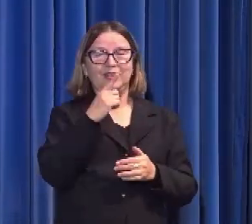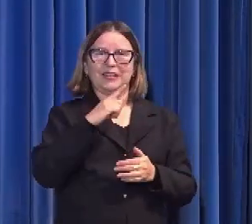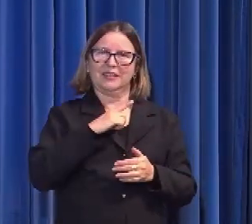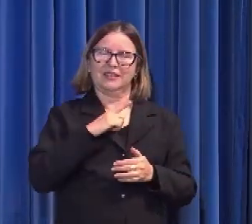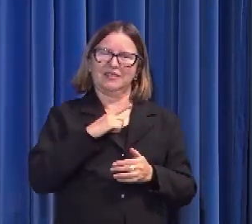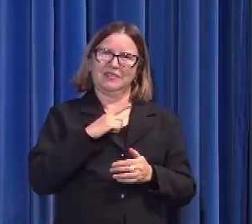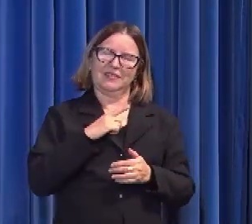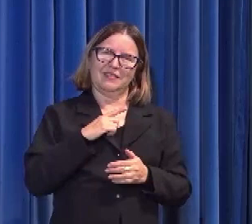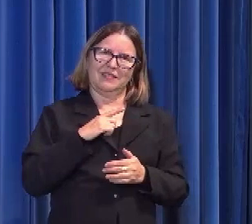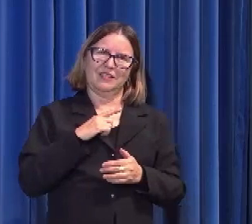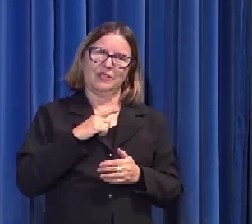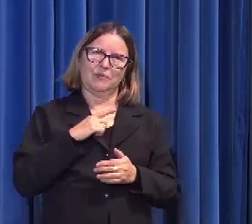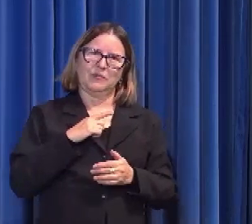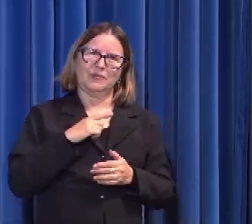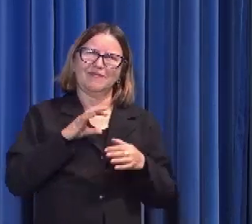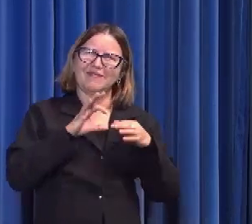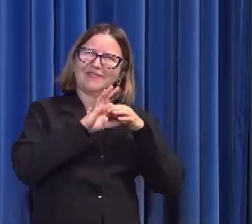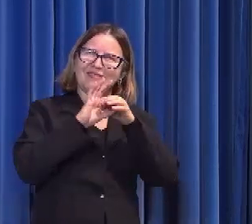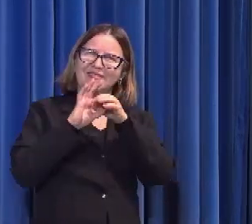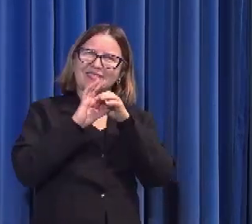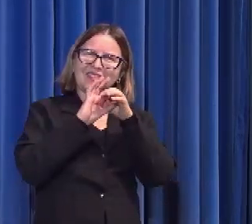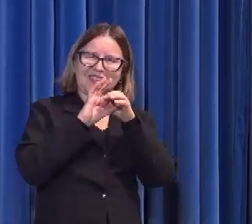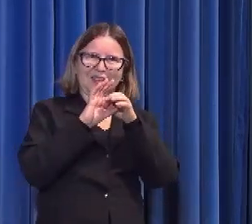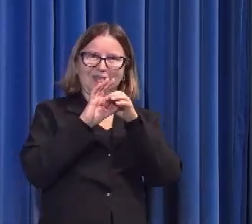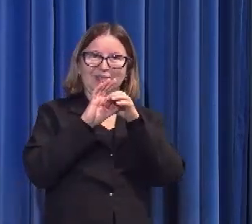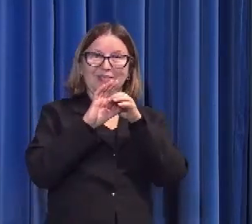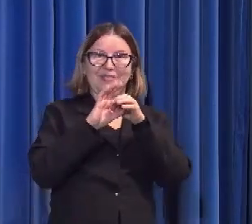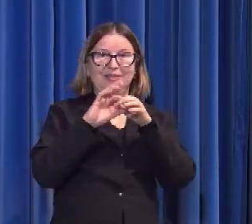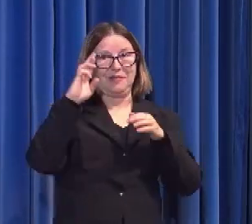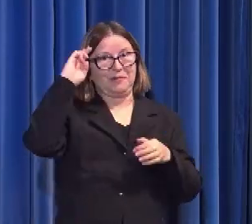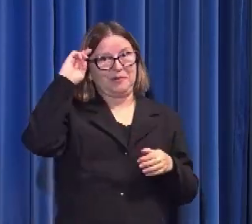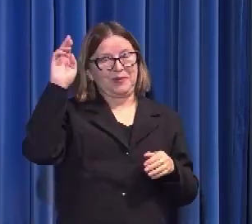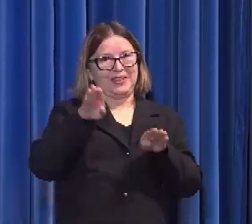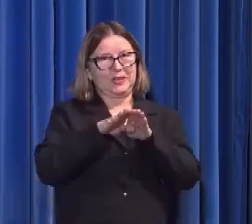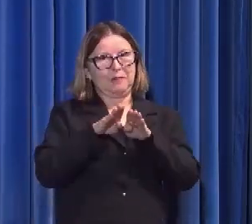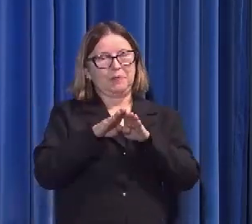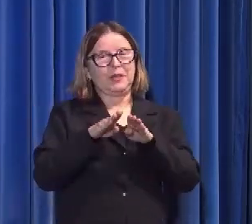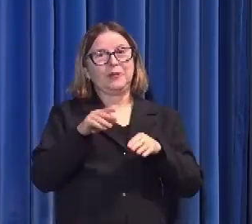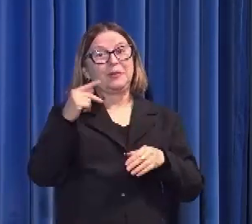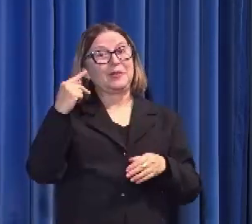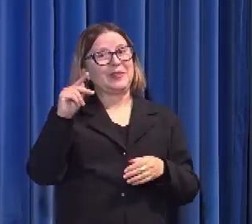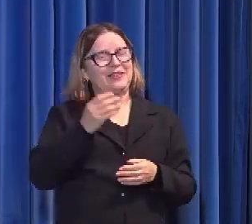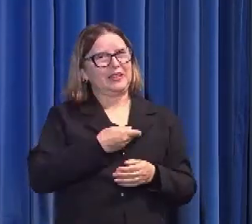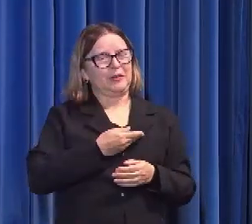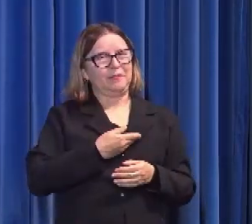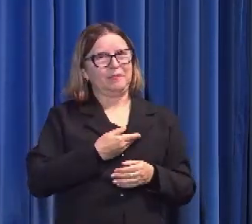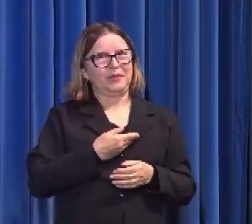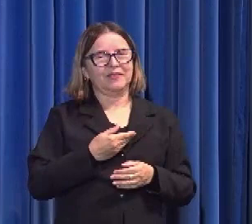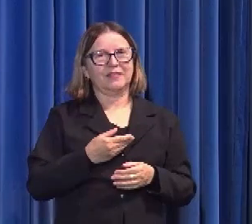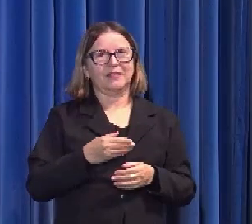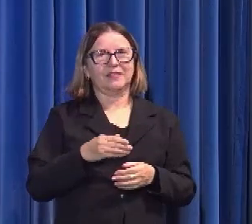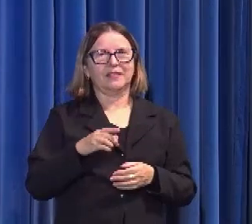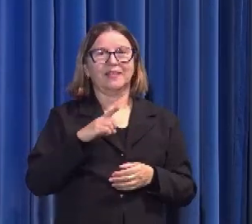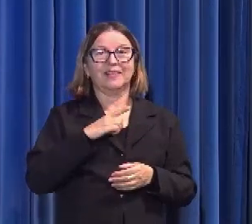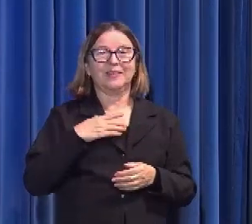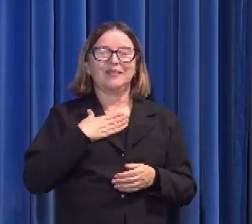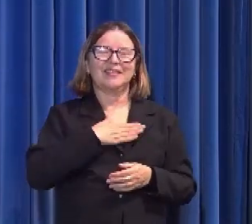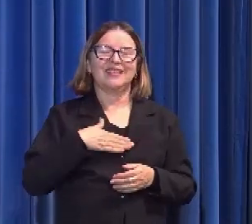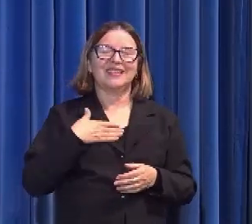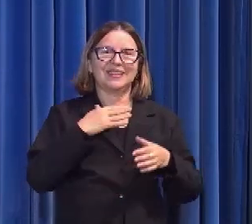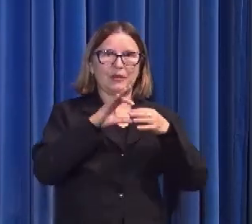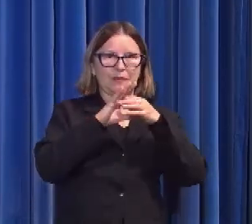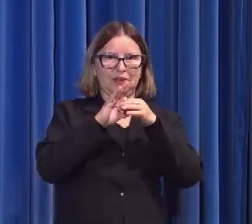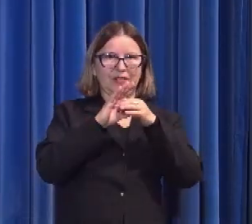confidência íntima com ele e com seus amigos e nós temos prazer da comunhão